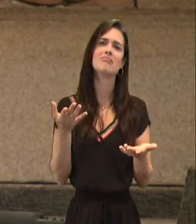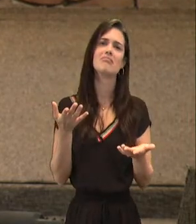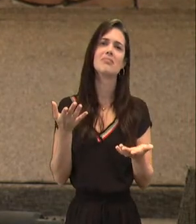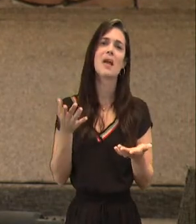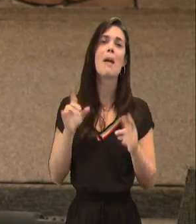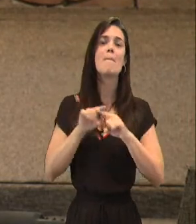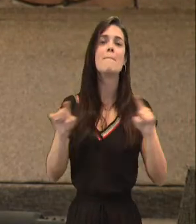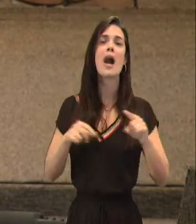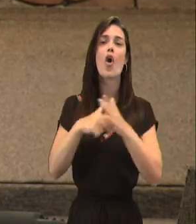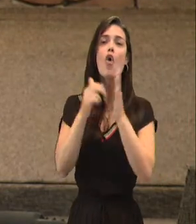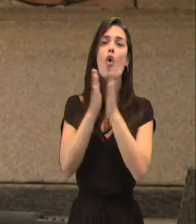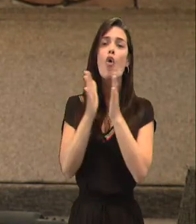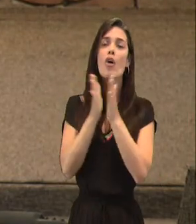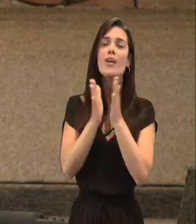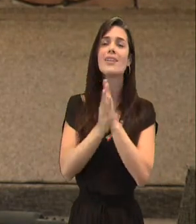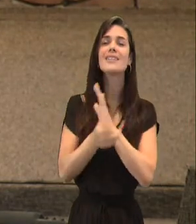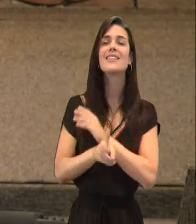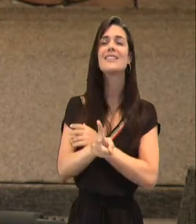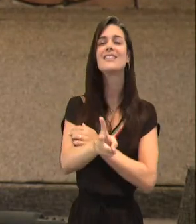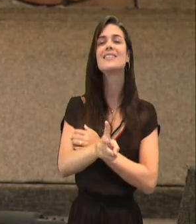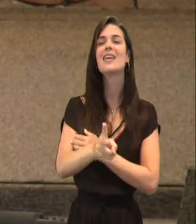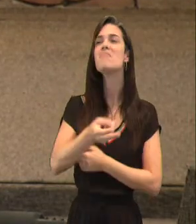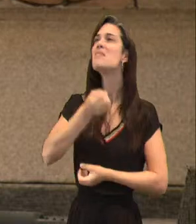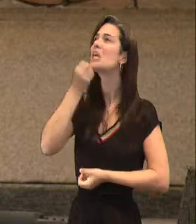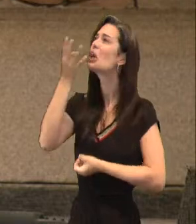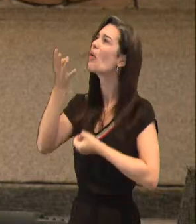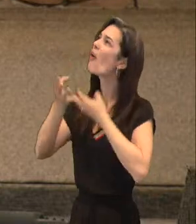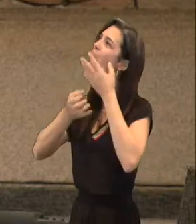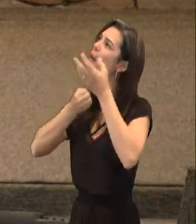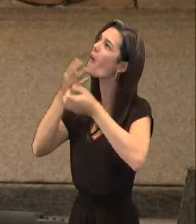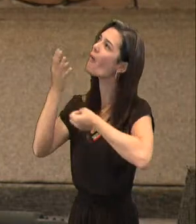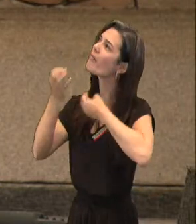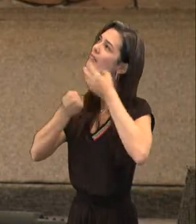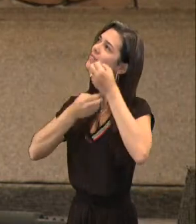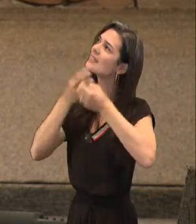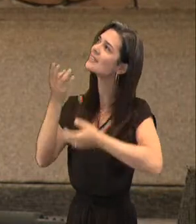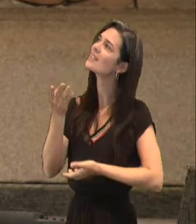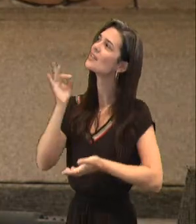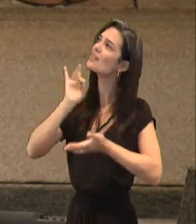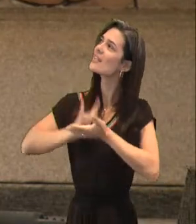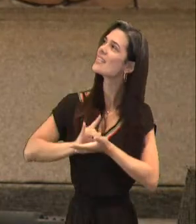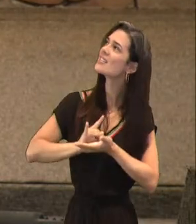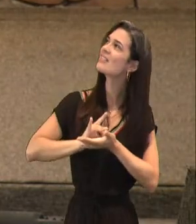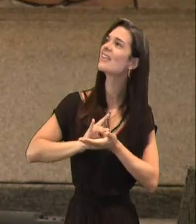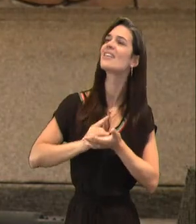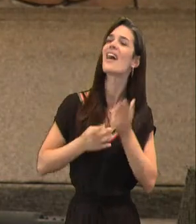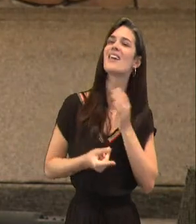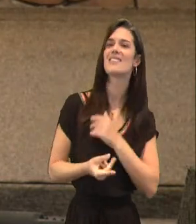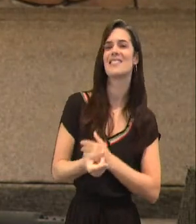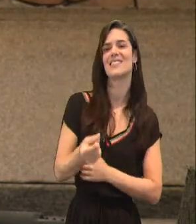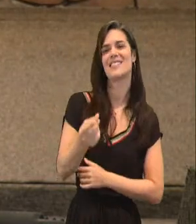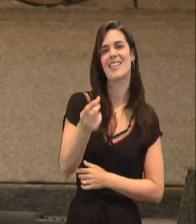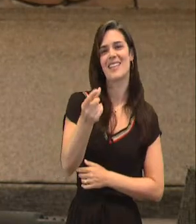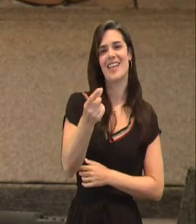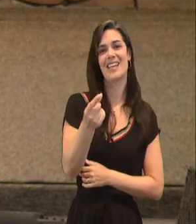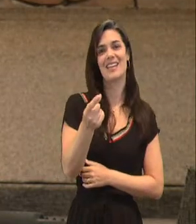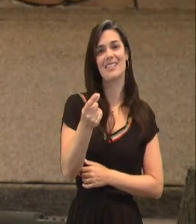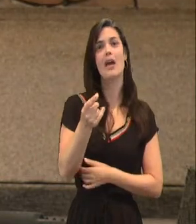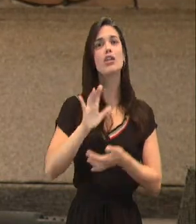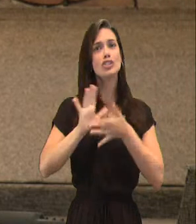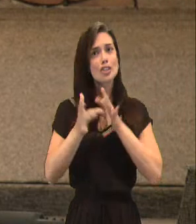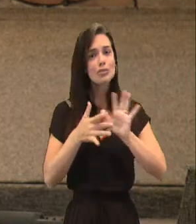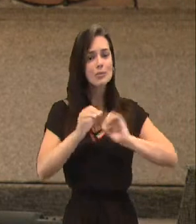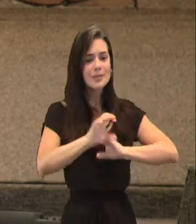todas as nossas orações sejam confissões de cada um desses princípios eternos, maravilhosos, que o próprio Filho